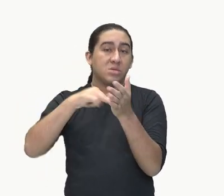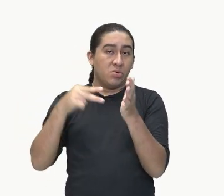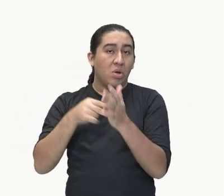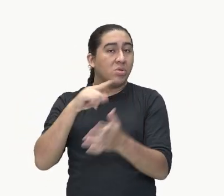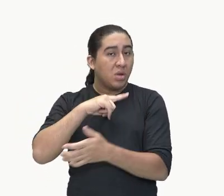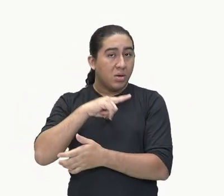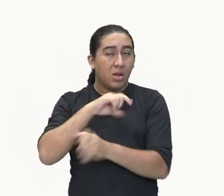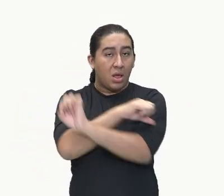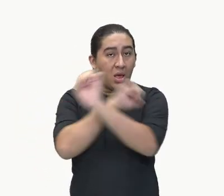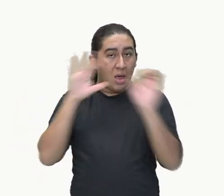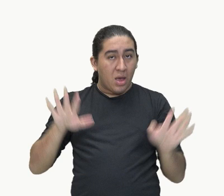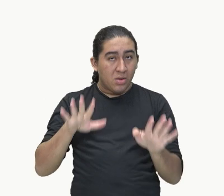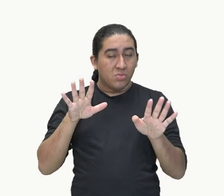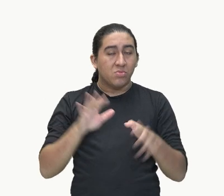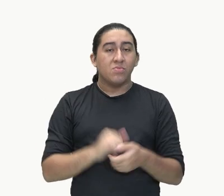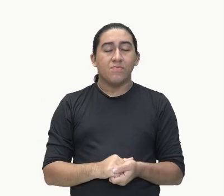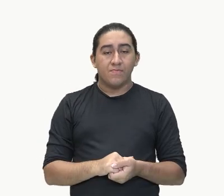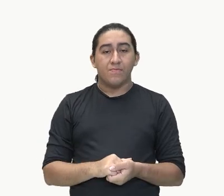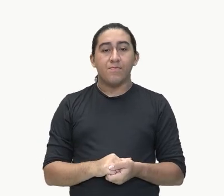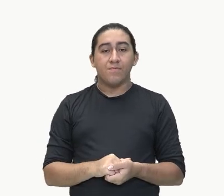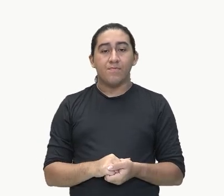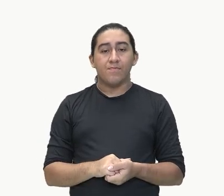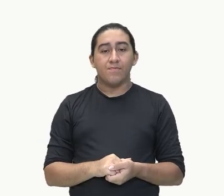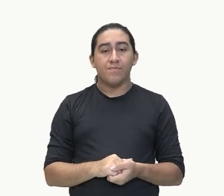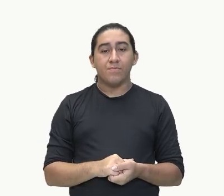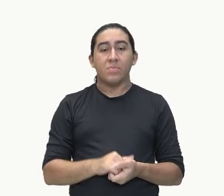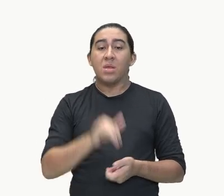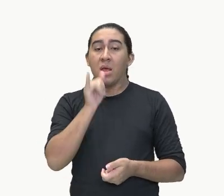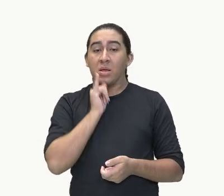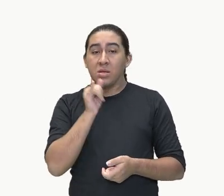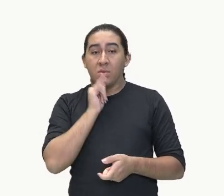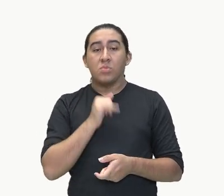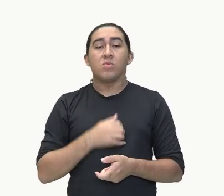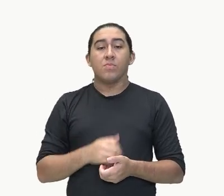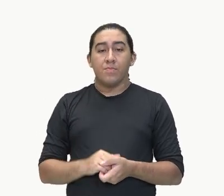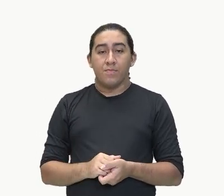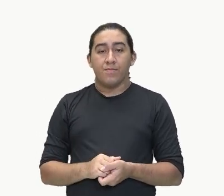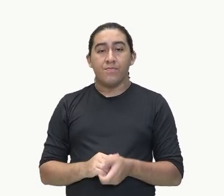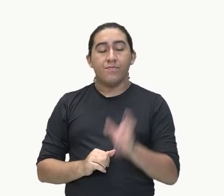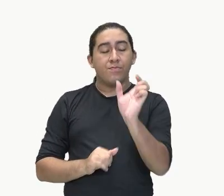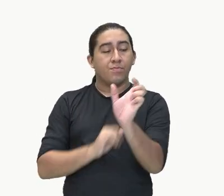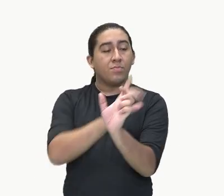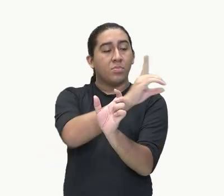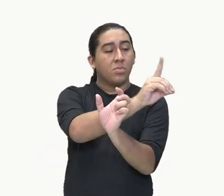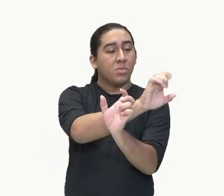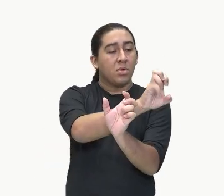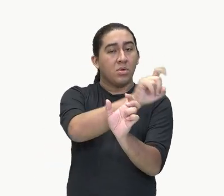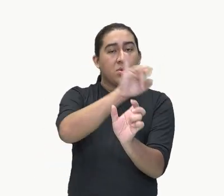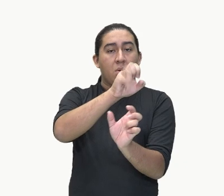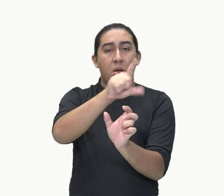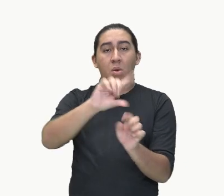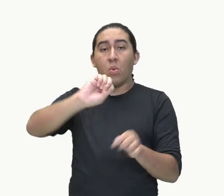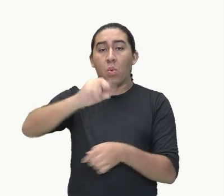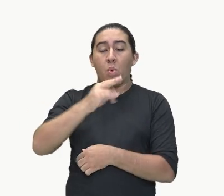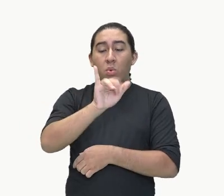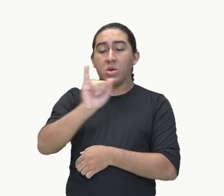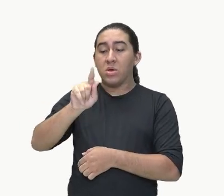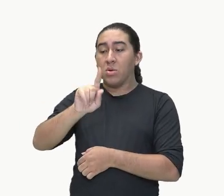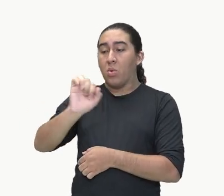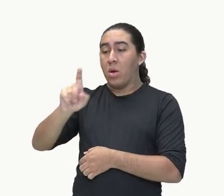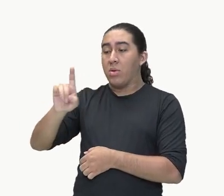sentido, mesmo que não seja as duas, como aqui, ó, desigual, né? Desigual ou igualdade.